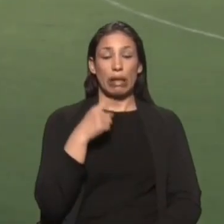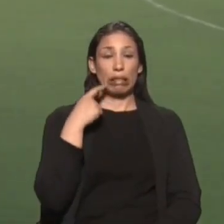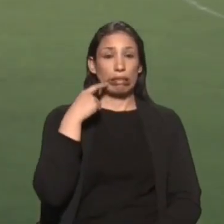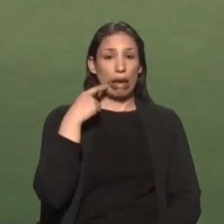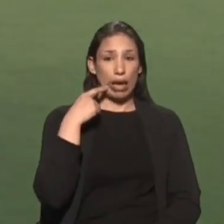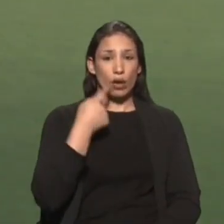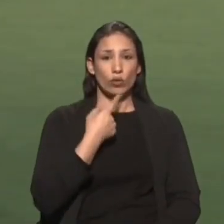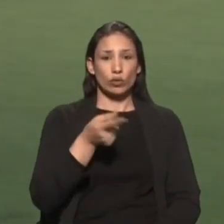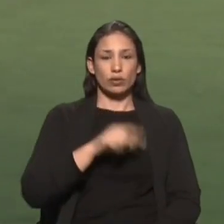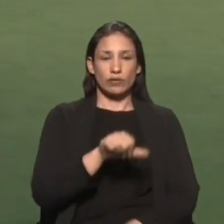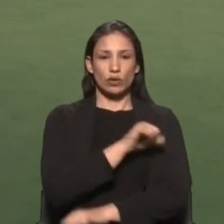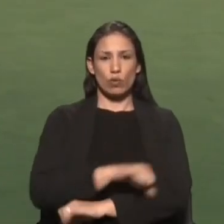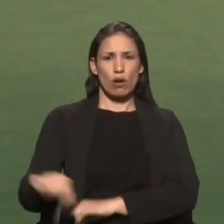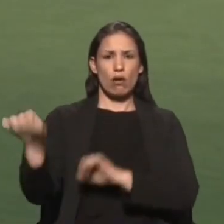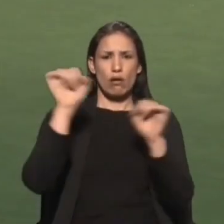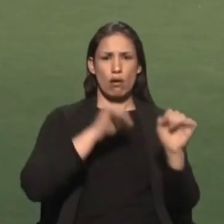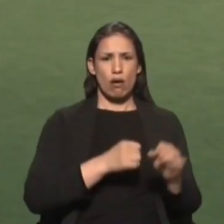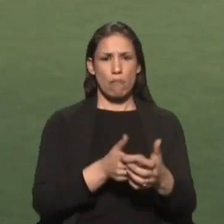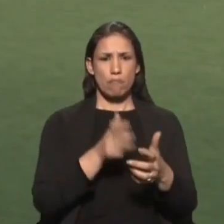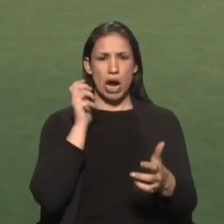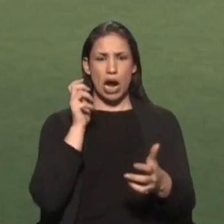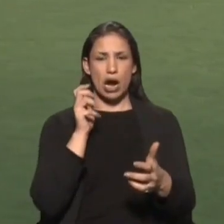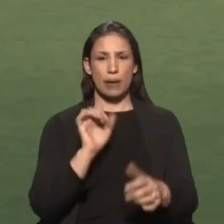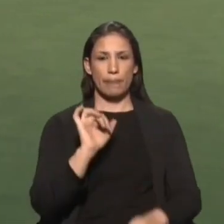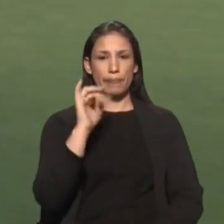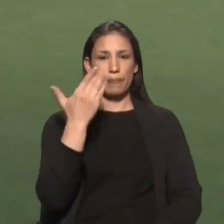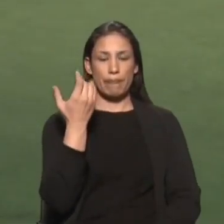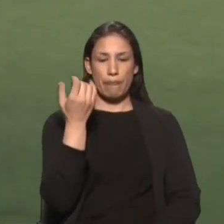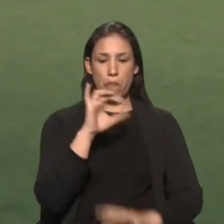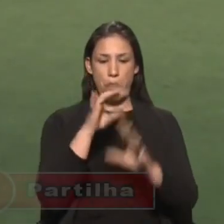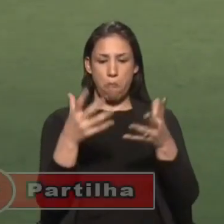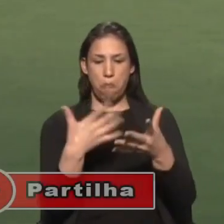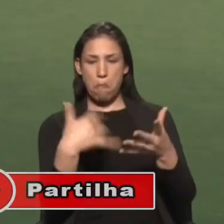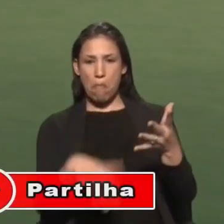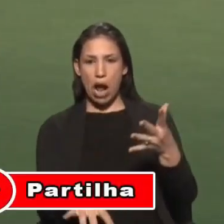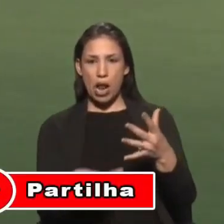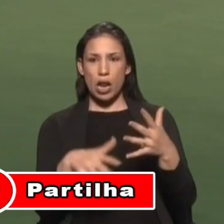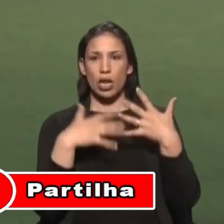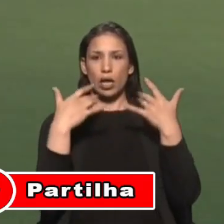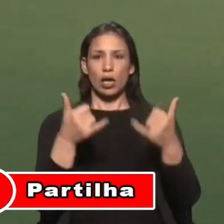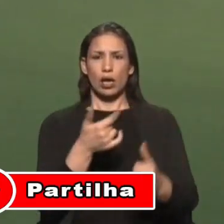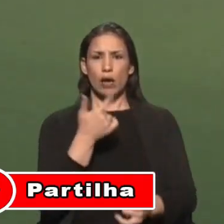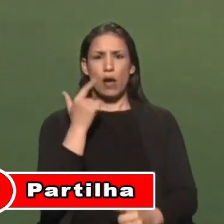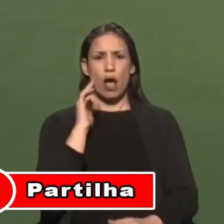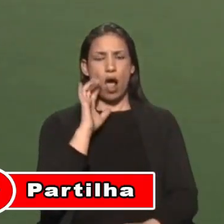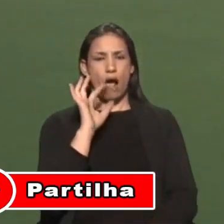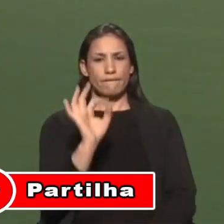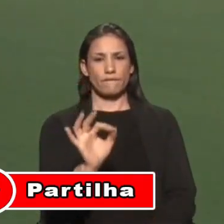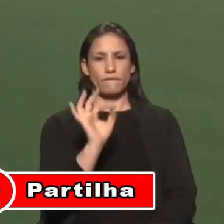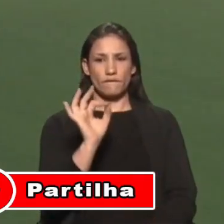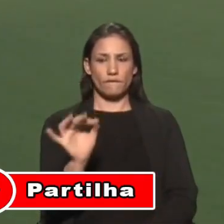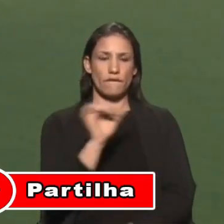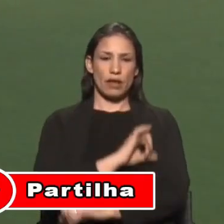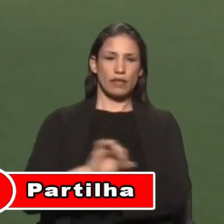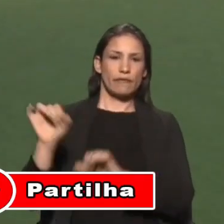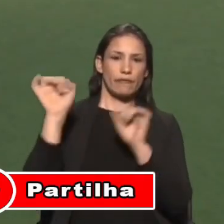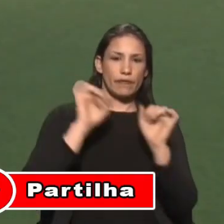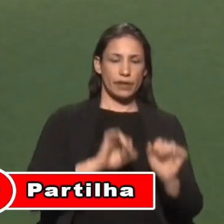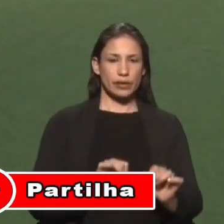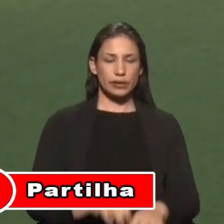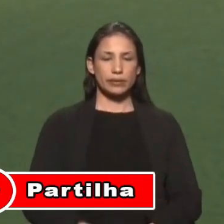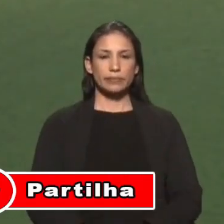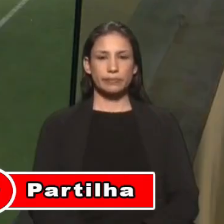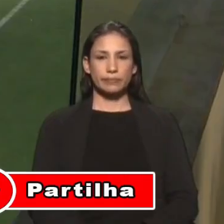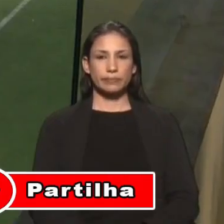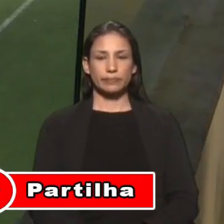guardião Alex em destaque. Primeiro a colocar mal a bola, mas depois a redimir-se com uma excelente defesa a remate de Henrique Botelho.